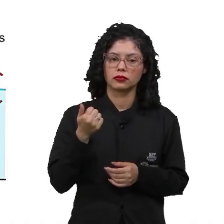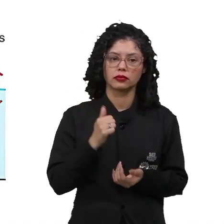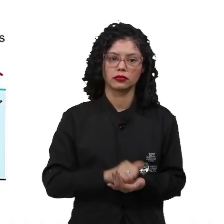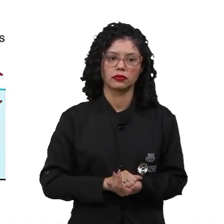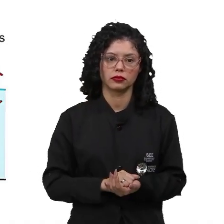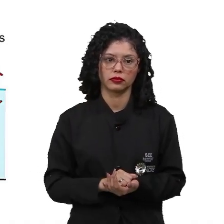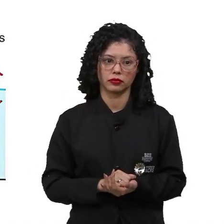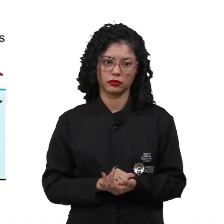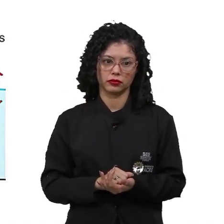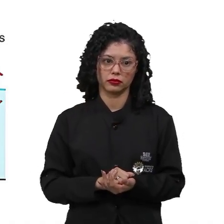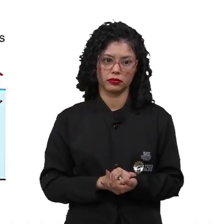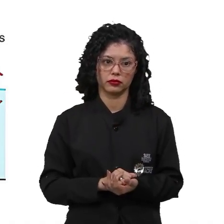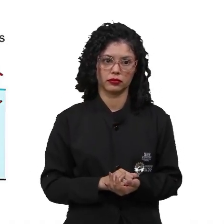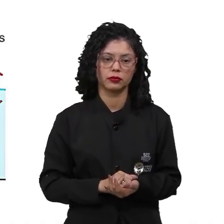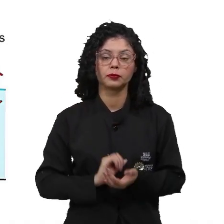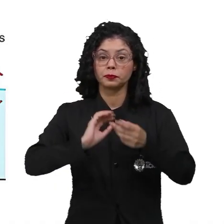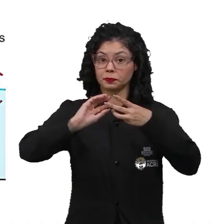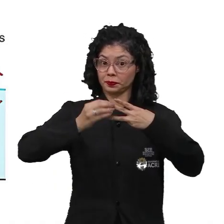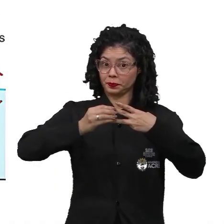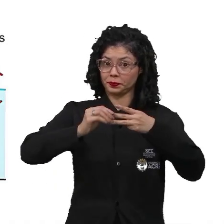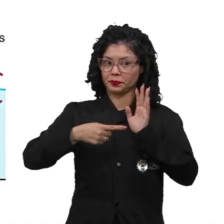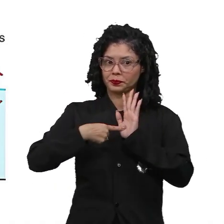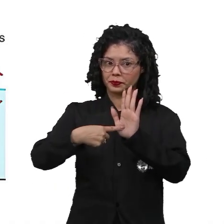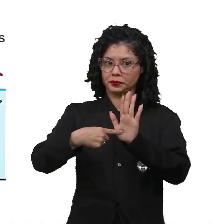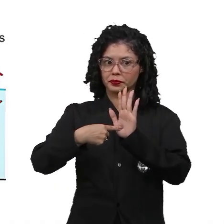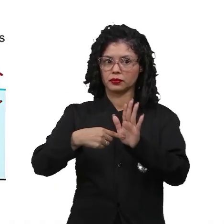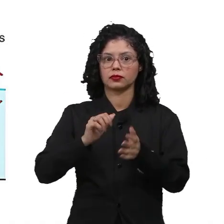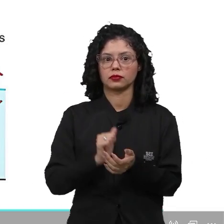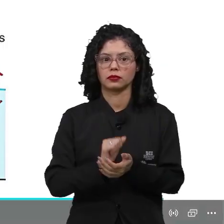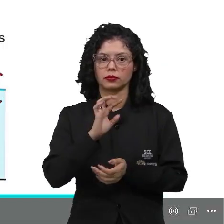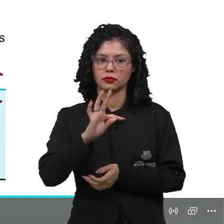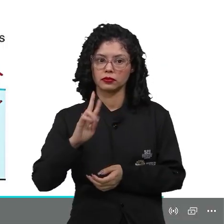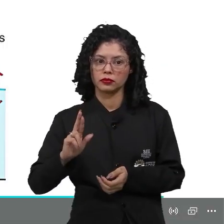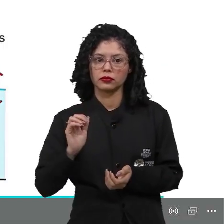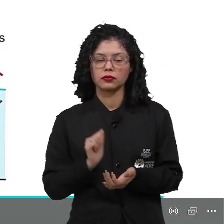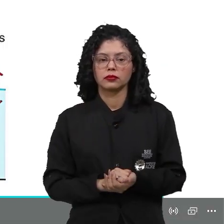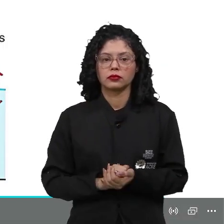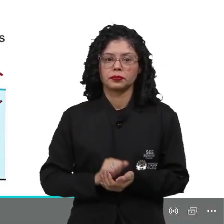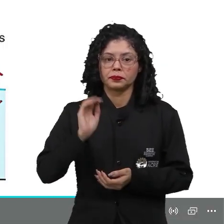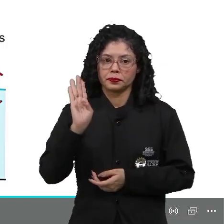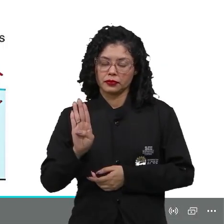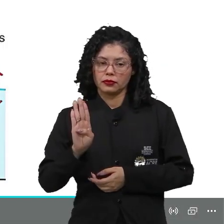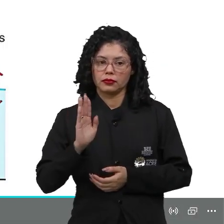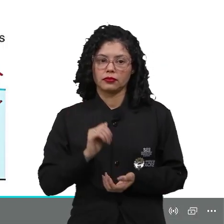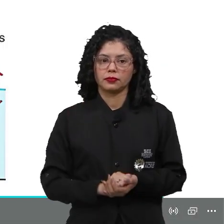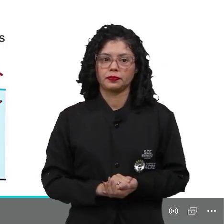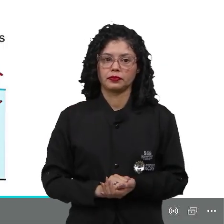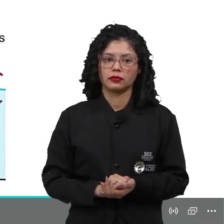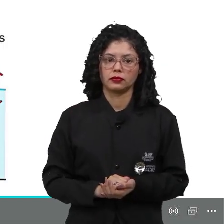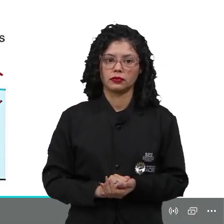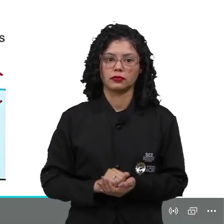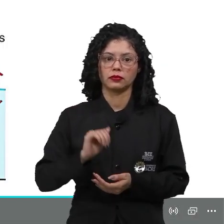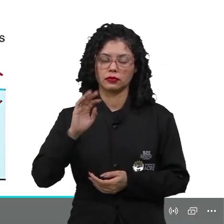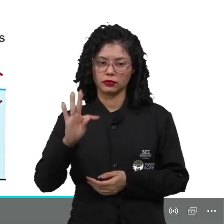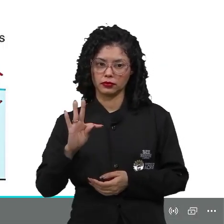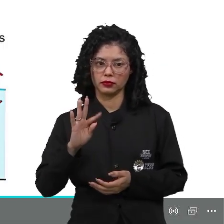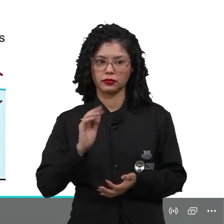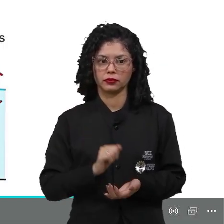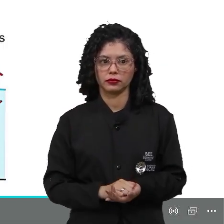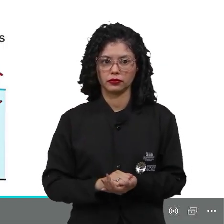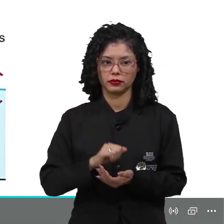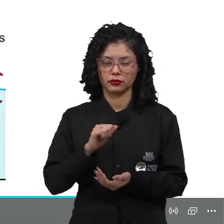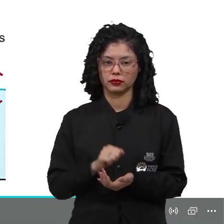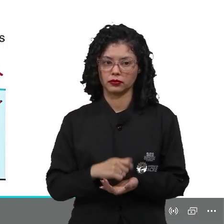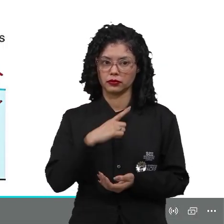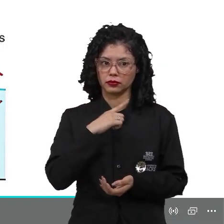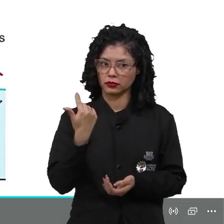Então, aqui a gente tem as células apresentadoras de antígenos, os linfócitos B virgem e os linfócitos T virgem,